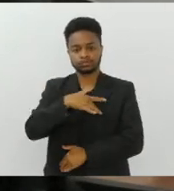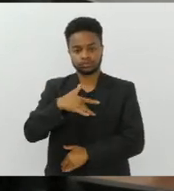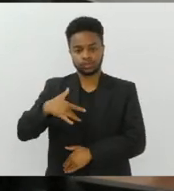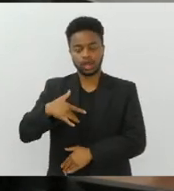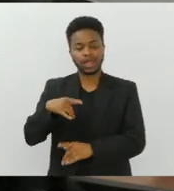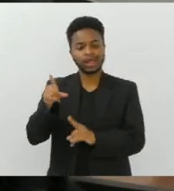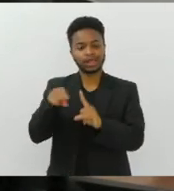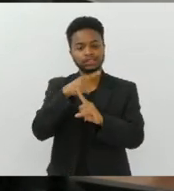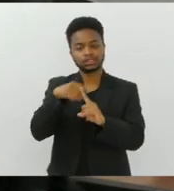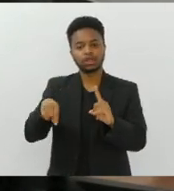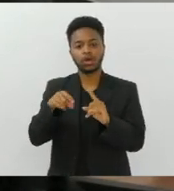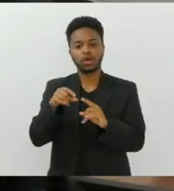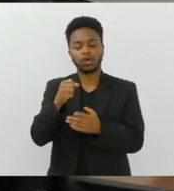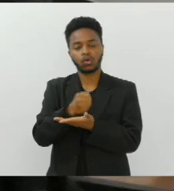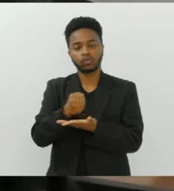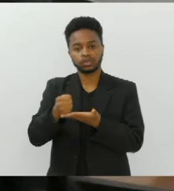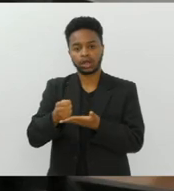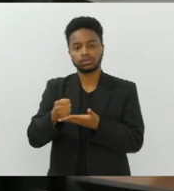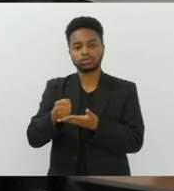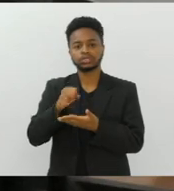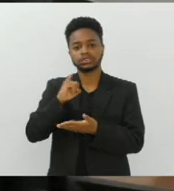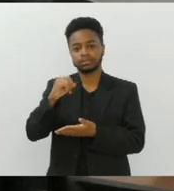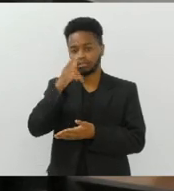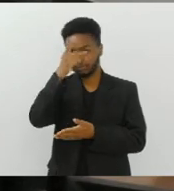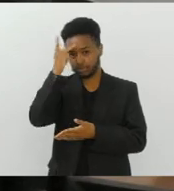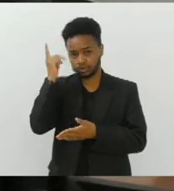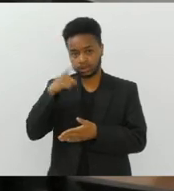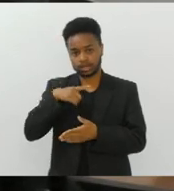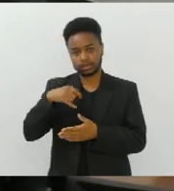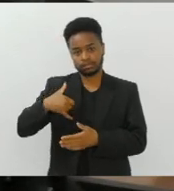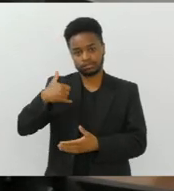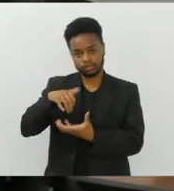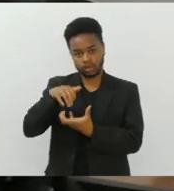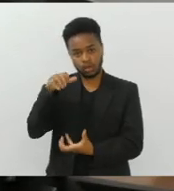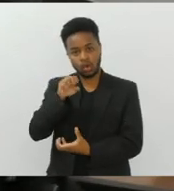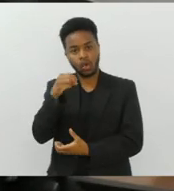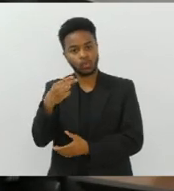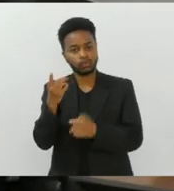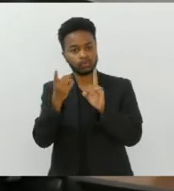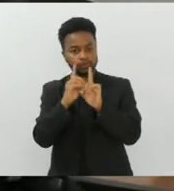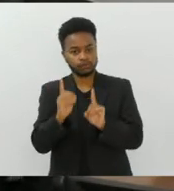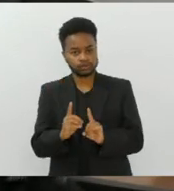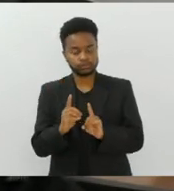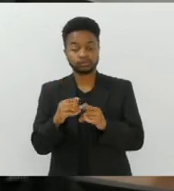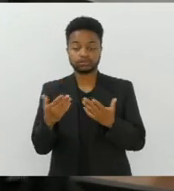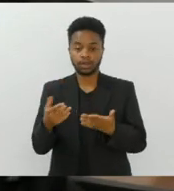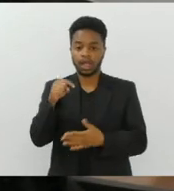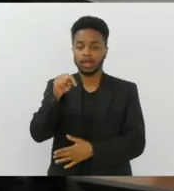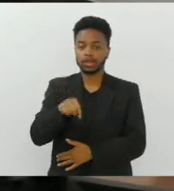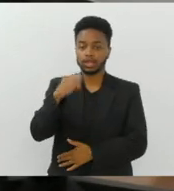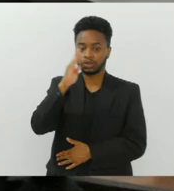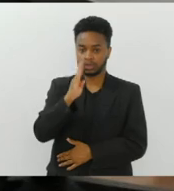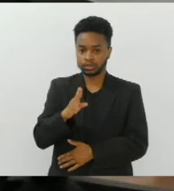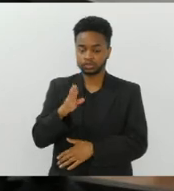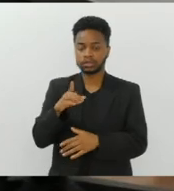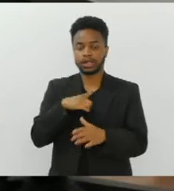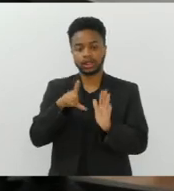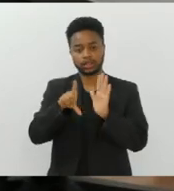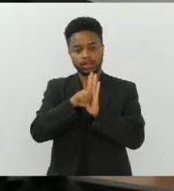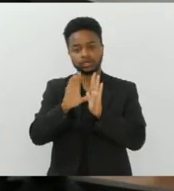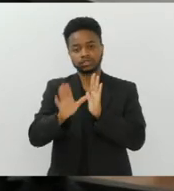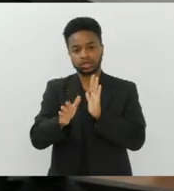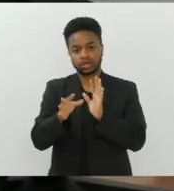contrato com pessoas idosas ou com deficiência. Valendo lembrar que, no Brasil, por força de lei,